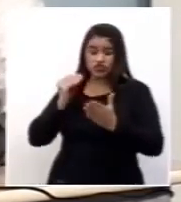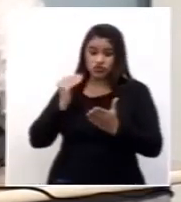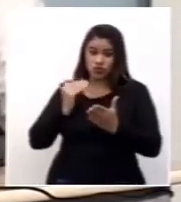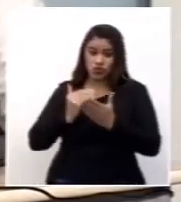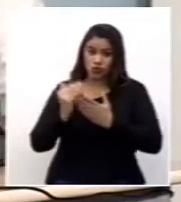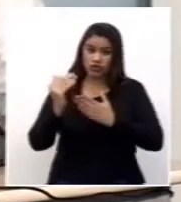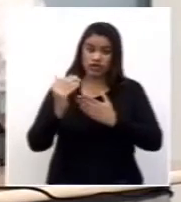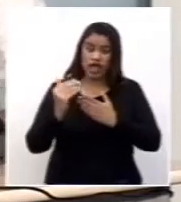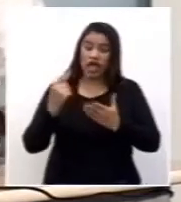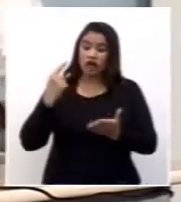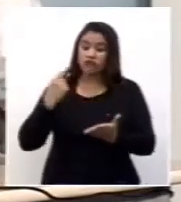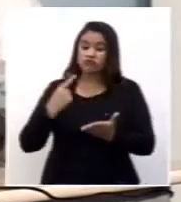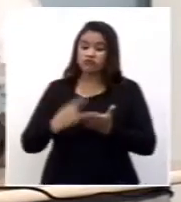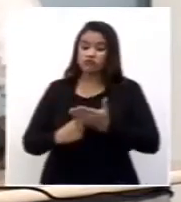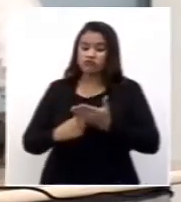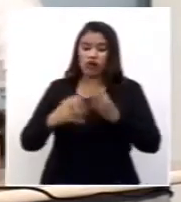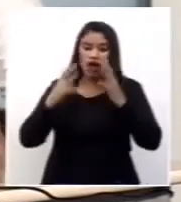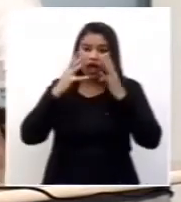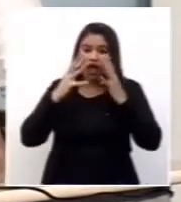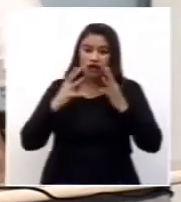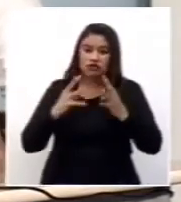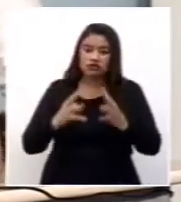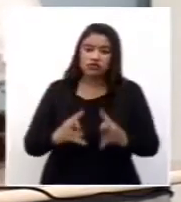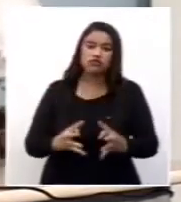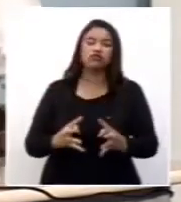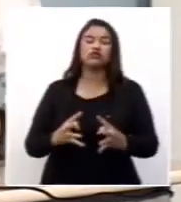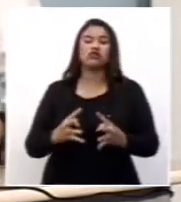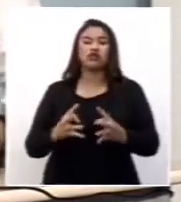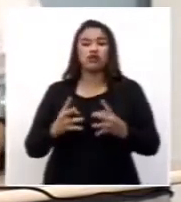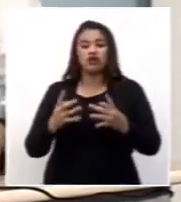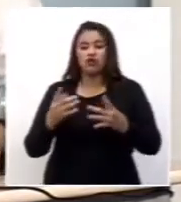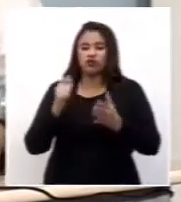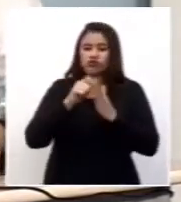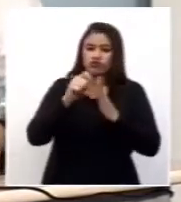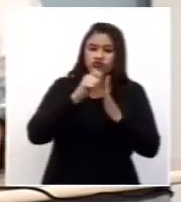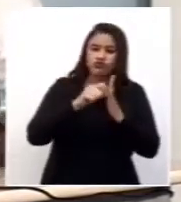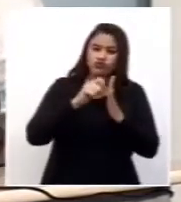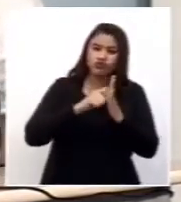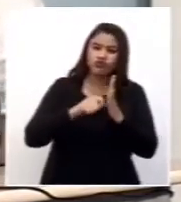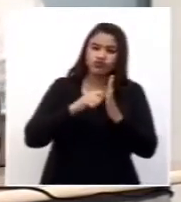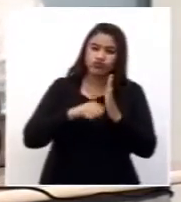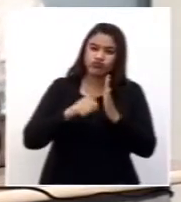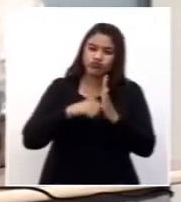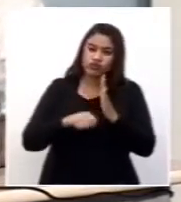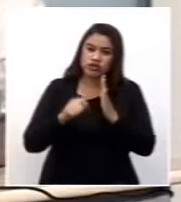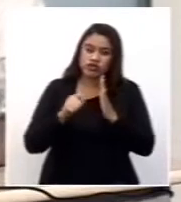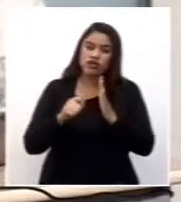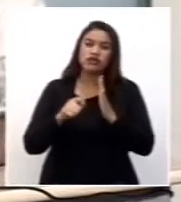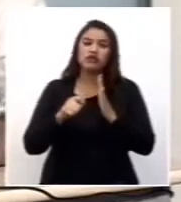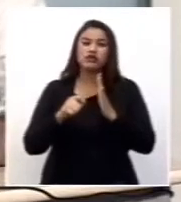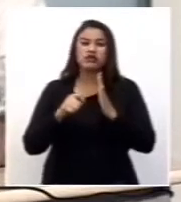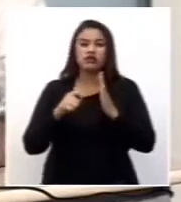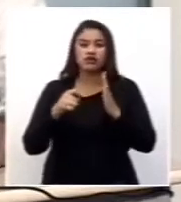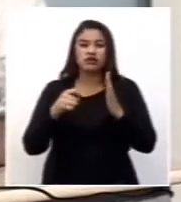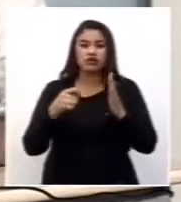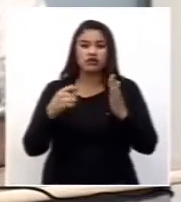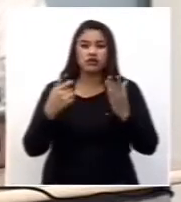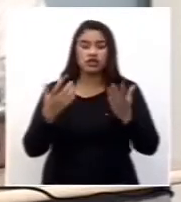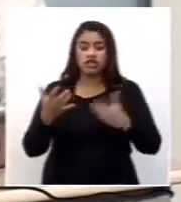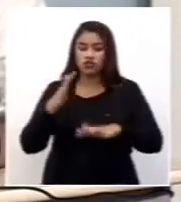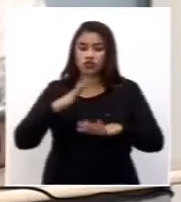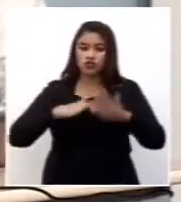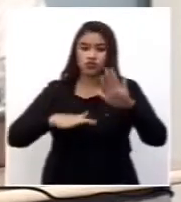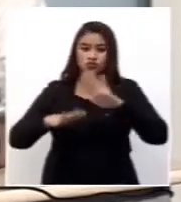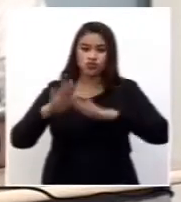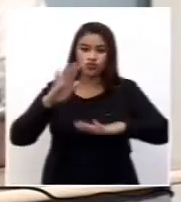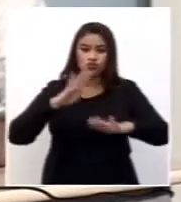os alunos prestarem atenção na aula, fazerem as suas anotações e terem